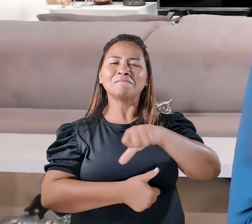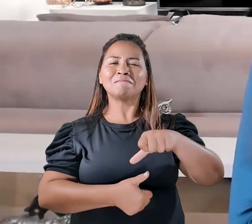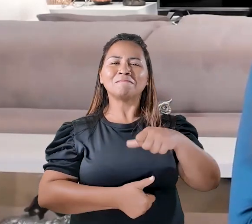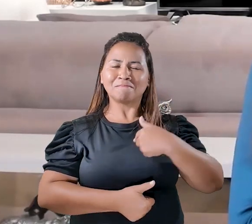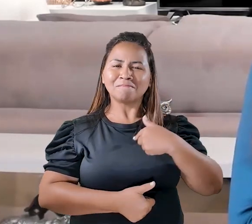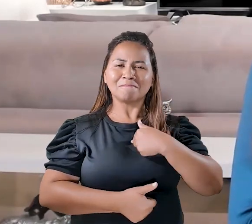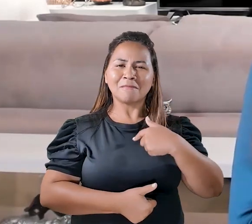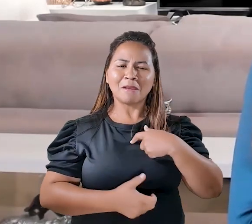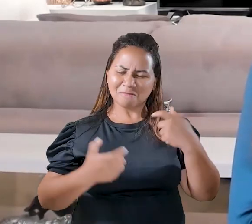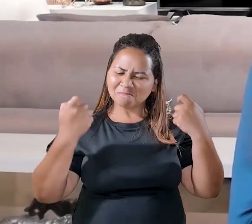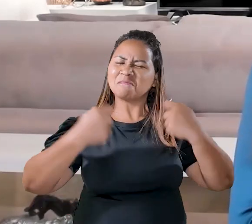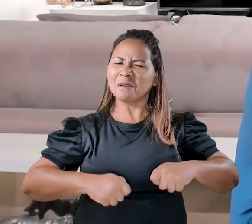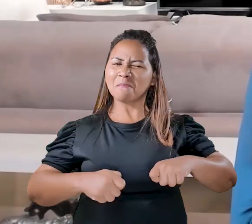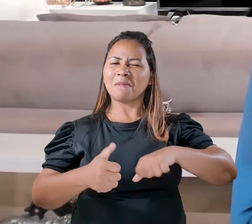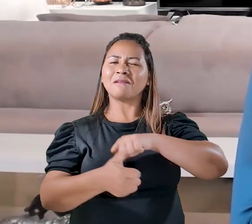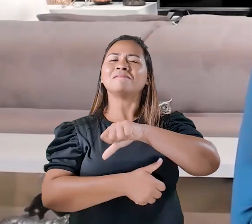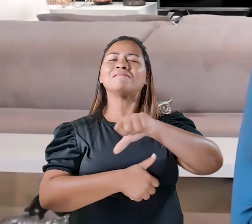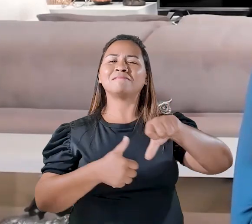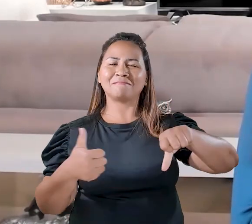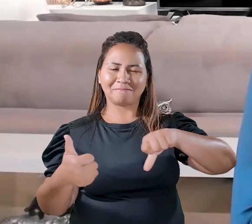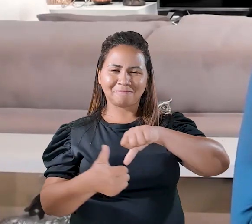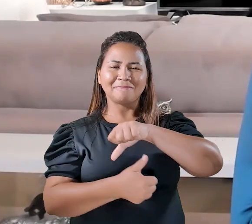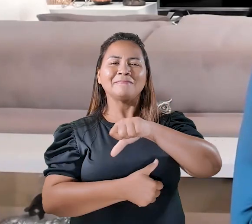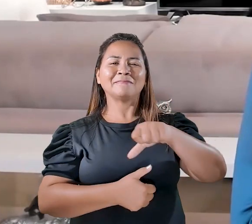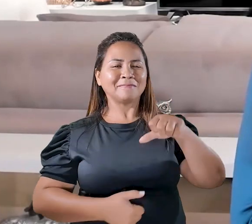Eu sou a mudança.